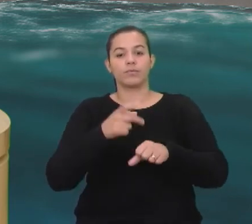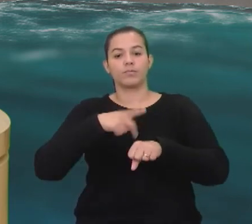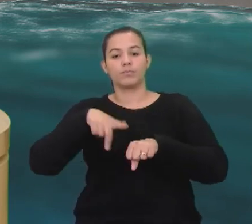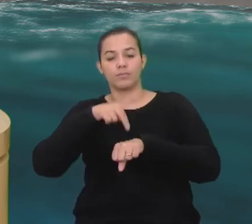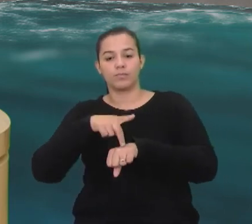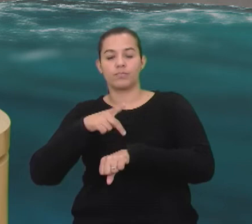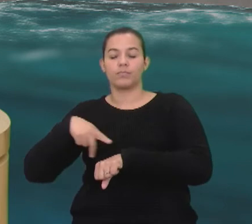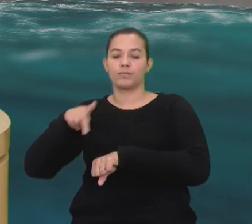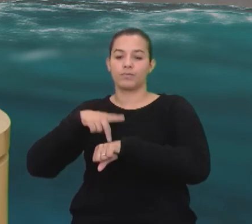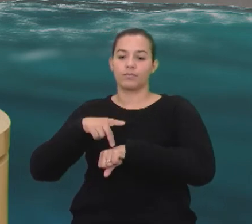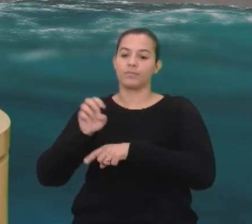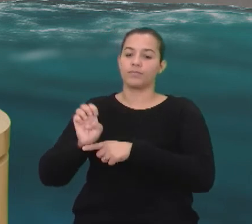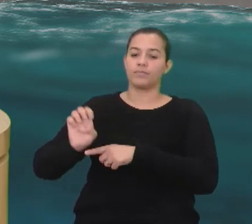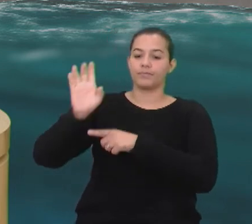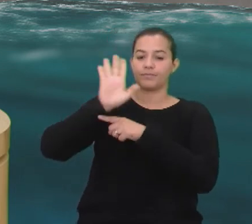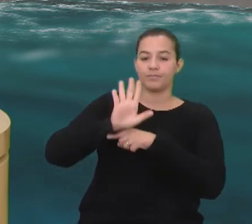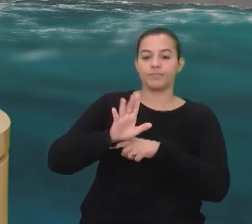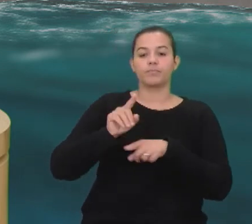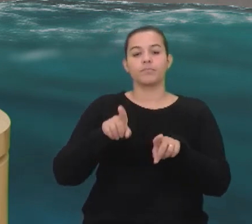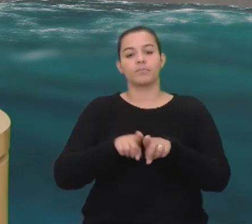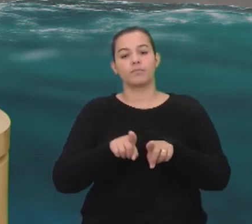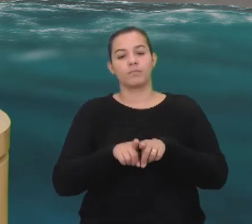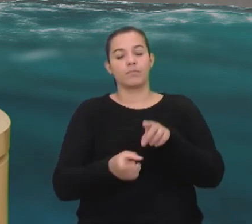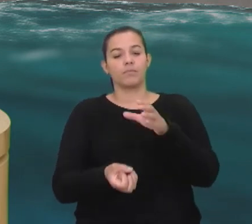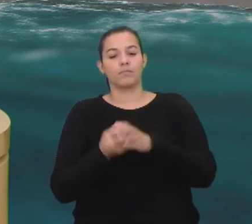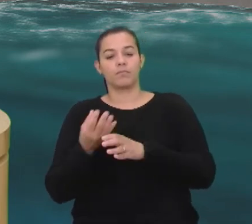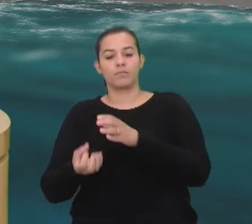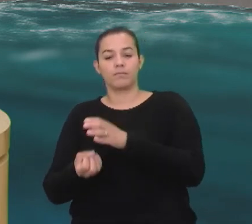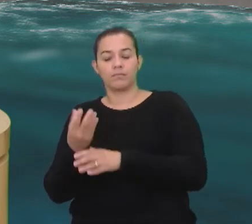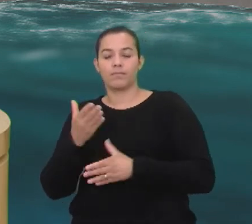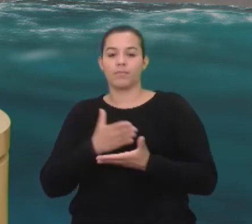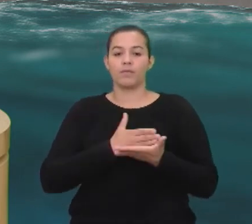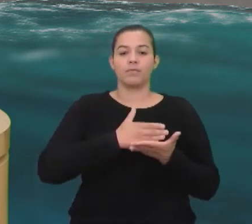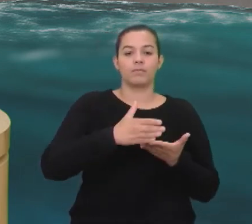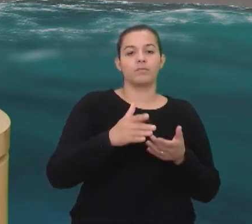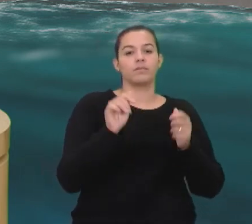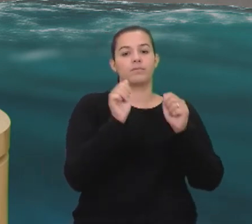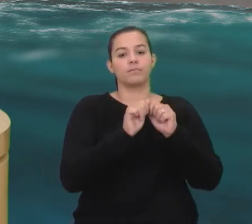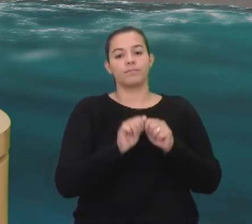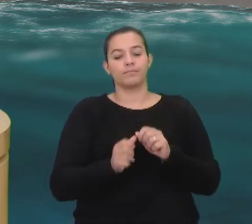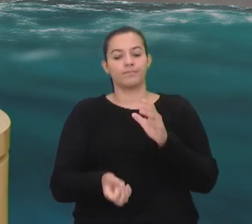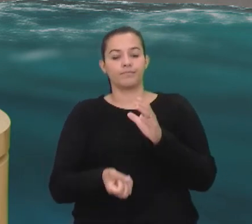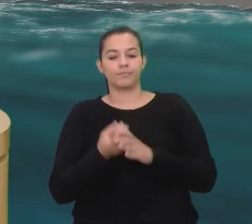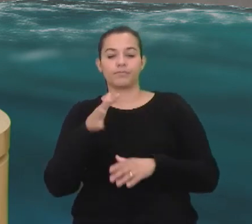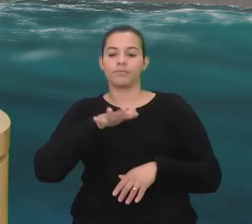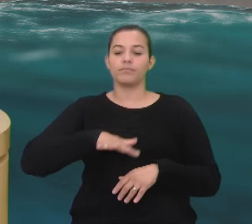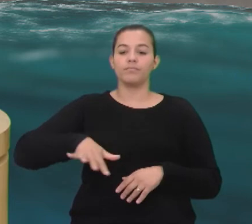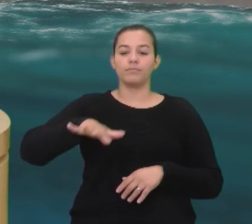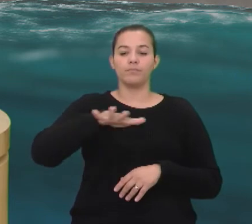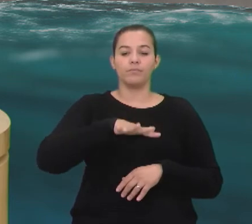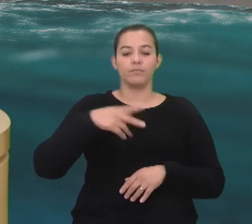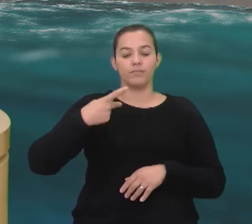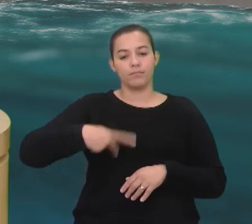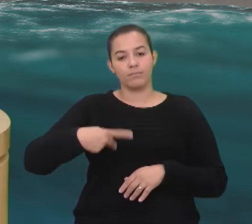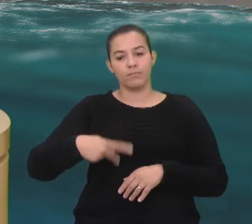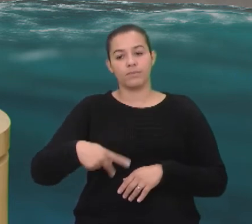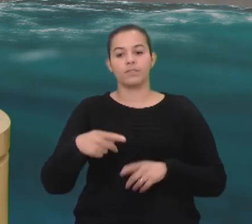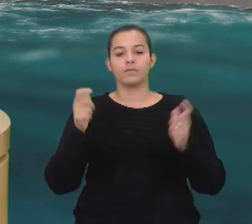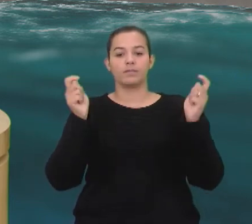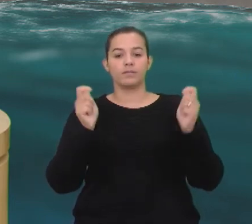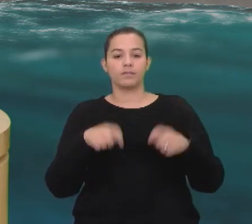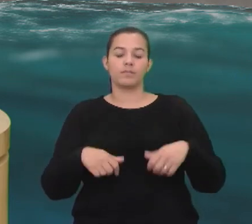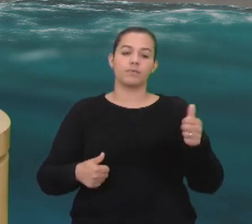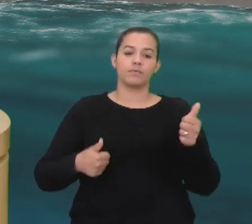europeus ou da Europa, do que é produzido na Europa, mas sim começar a produzir algo aqui que seja o mais possível,